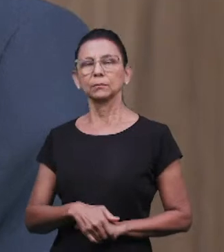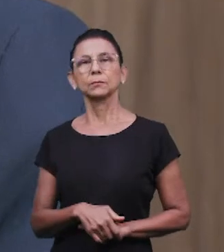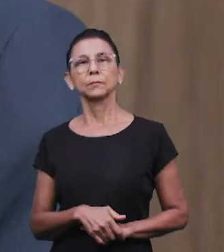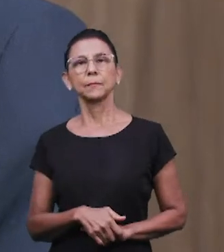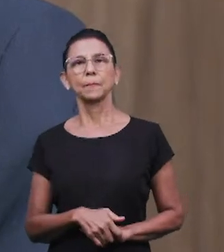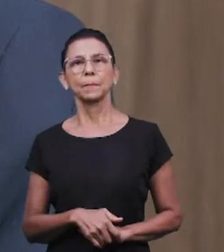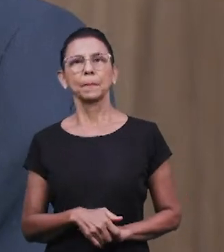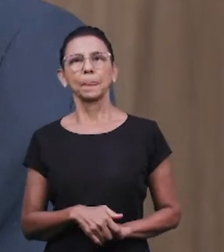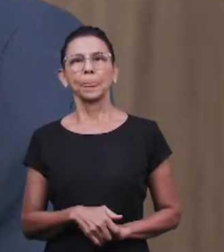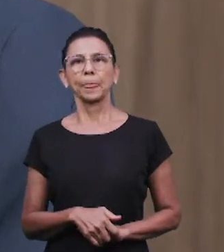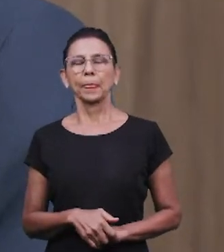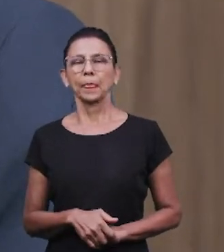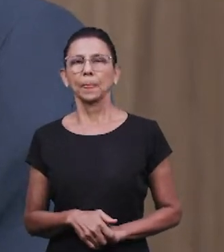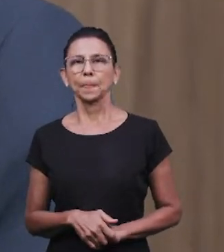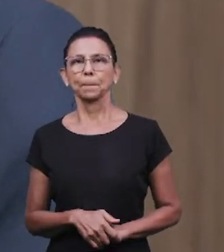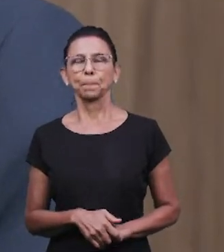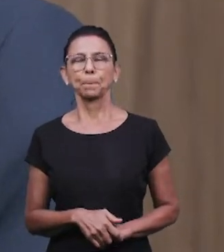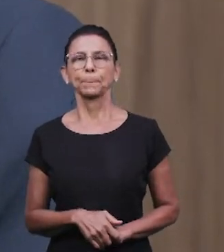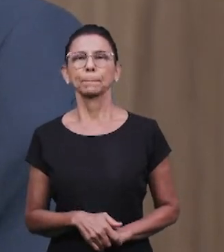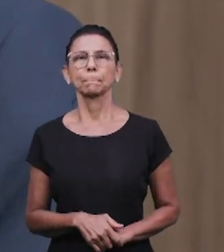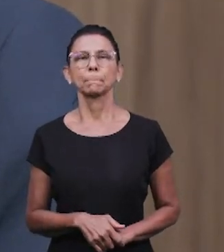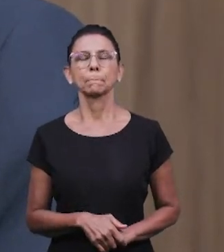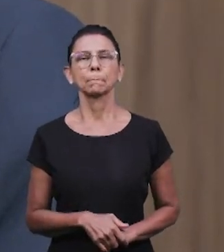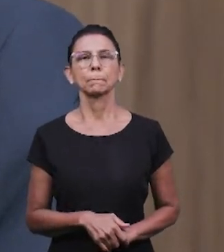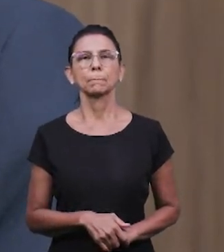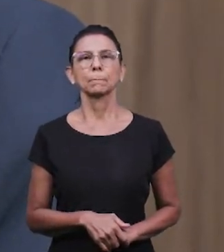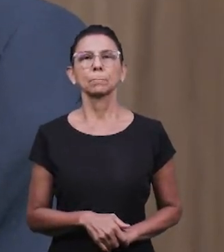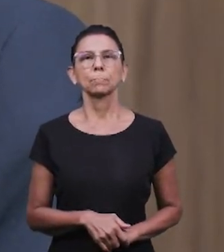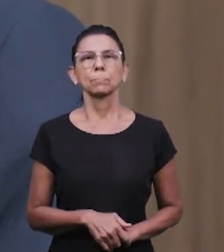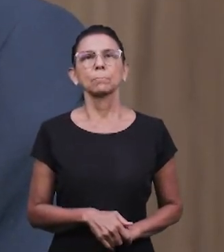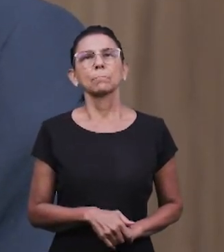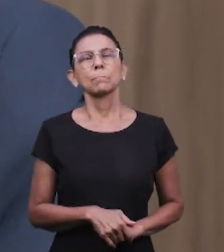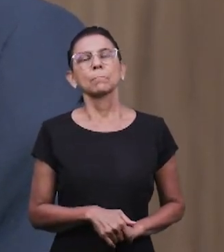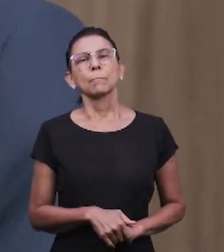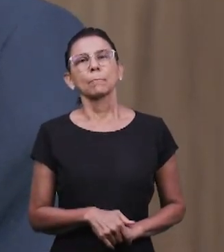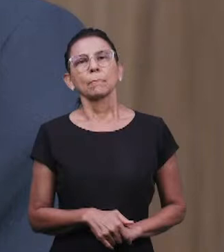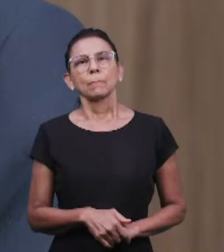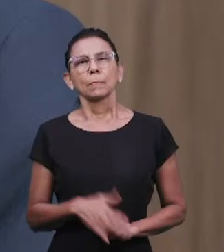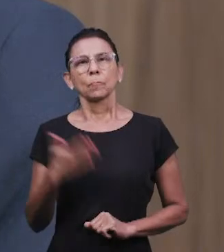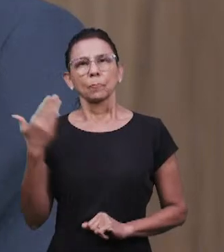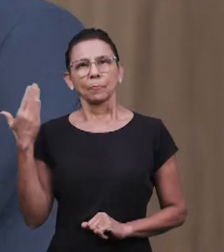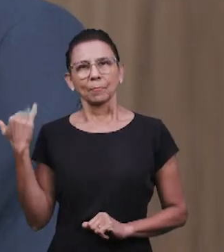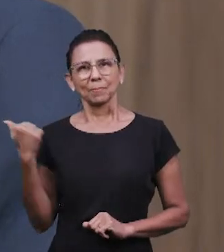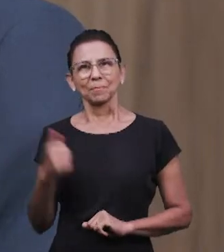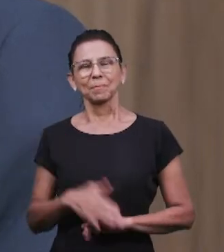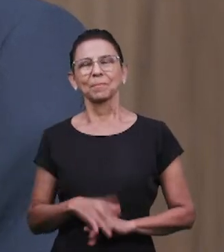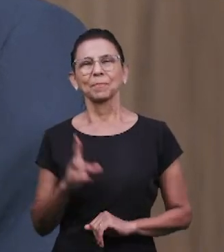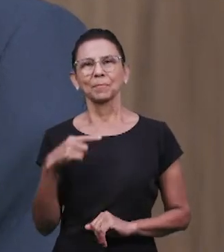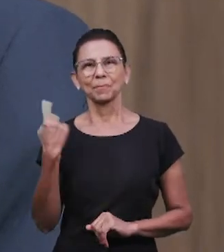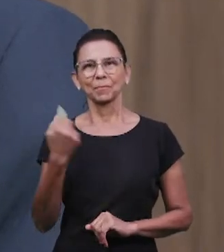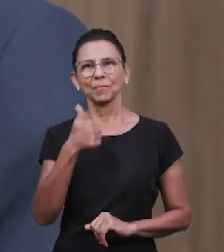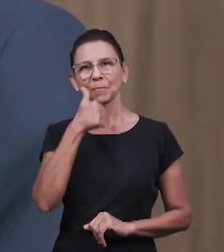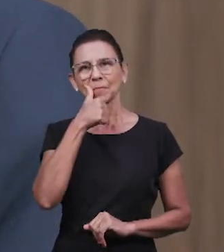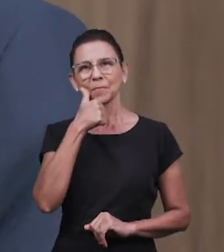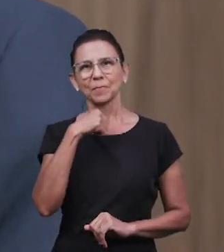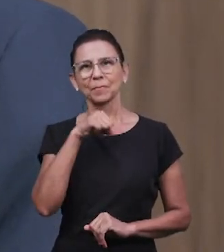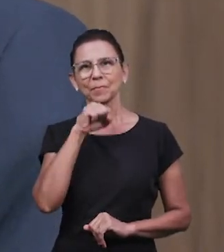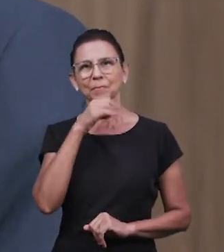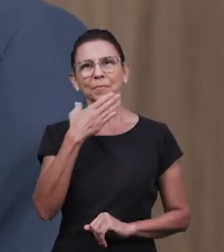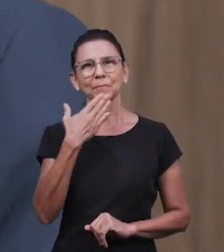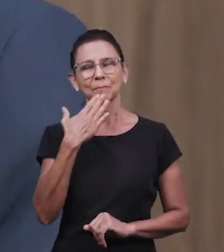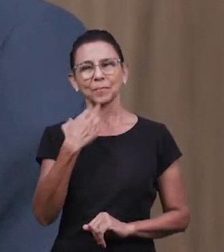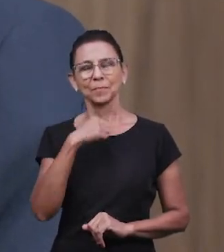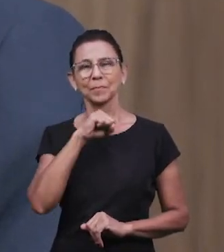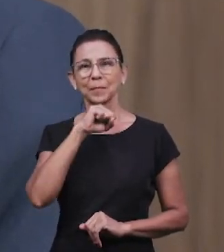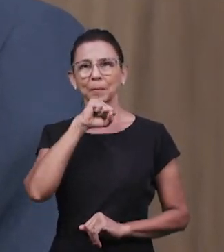hein? Não questiona a autoridade, não, porque o pai não precisa... nós aprendíamos muito nossos pais no passado, eles não